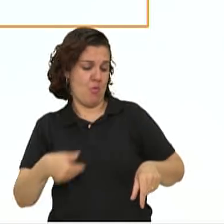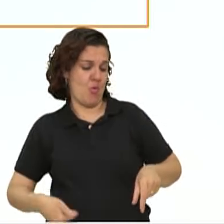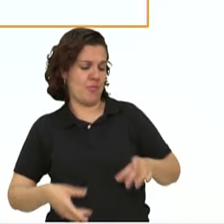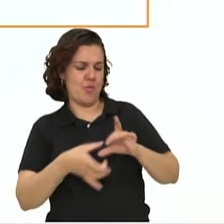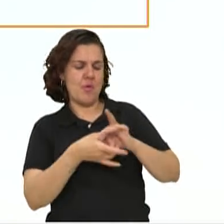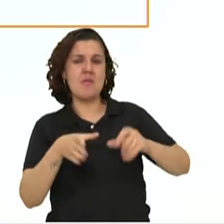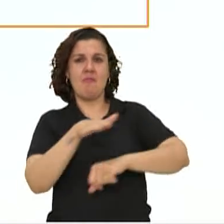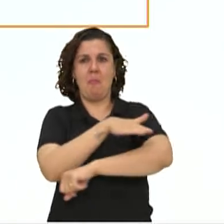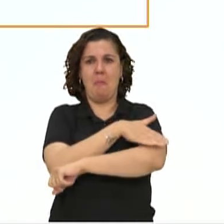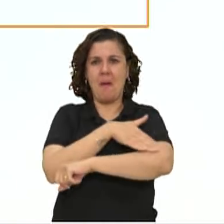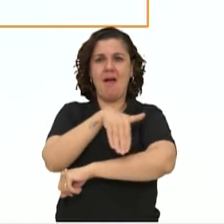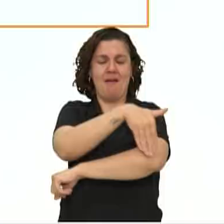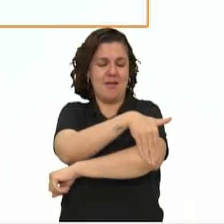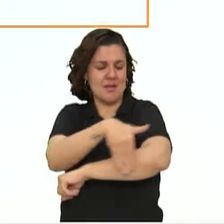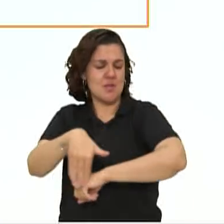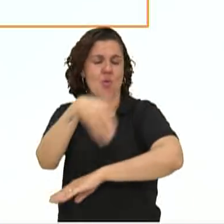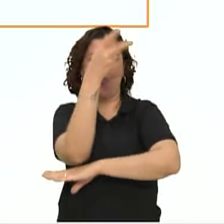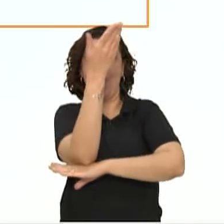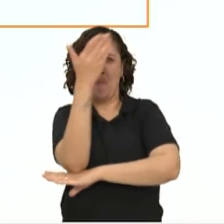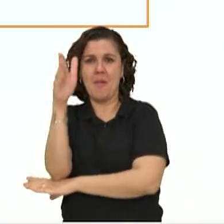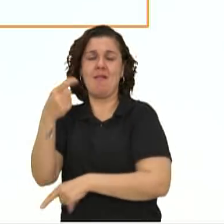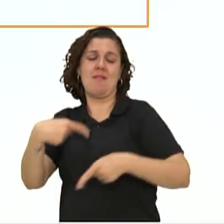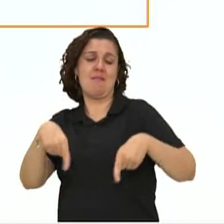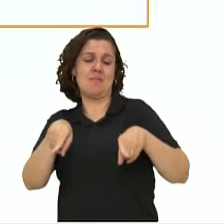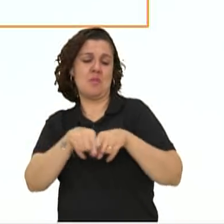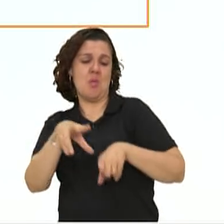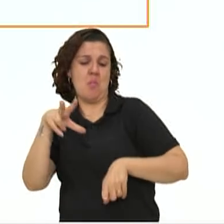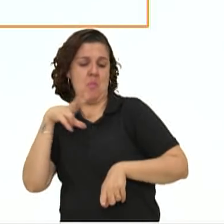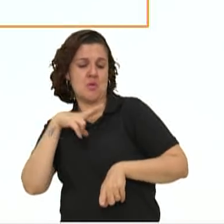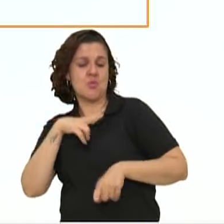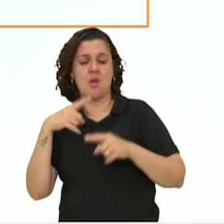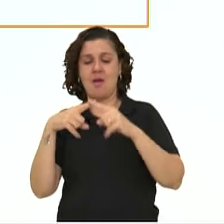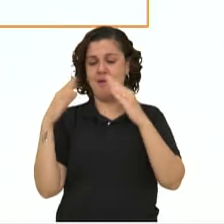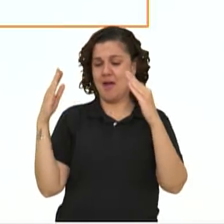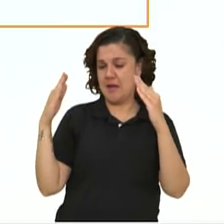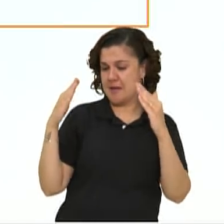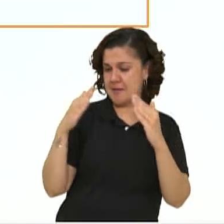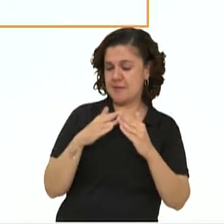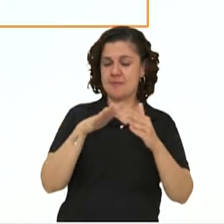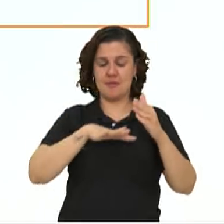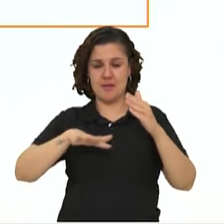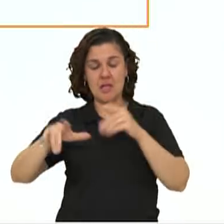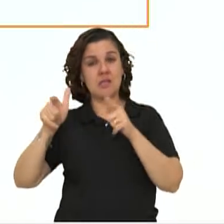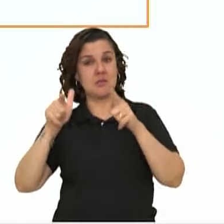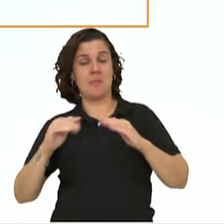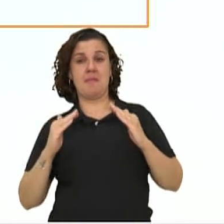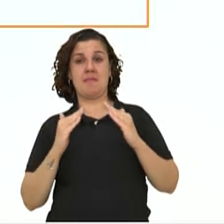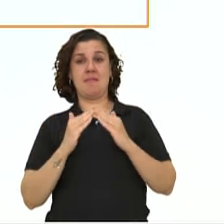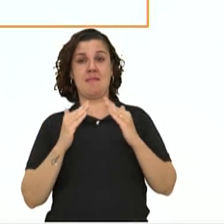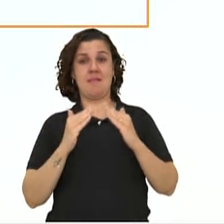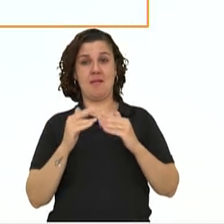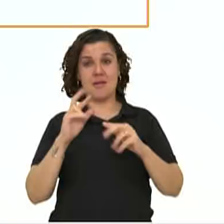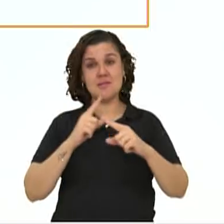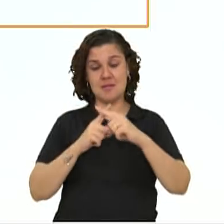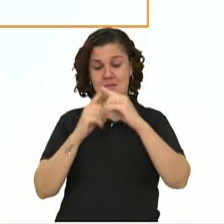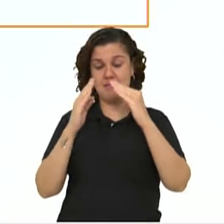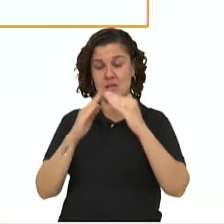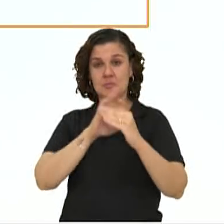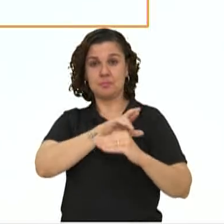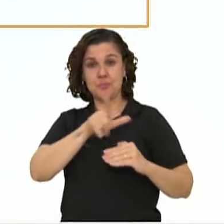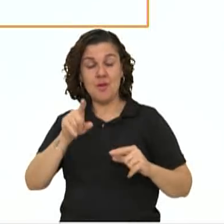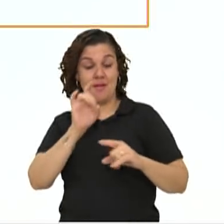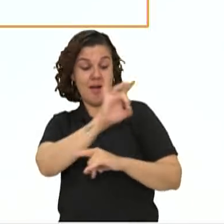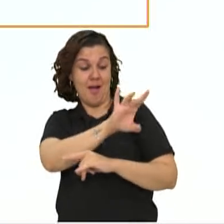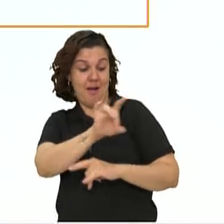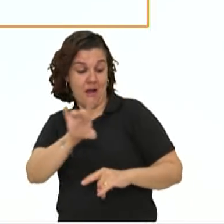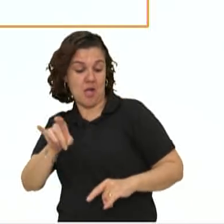seriam as praças, ruas e parques, quanto no privado, templos, igrejas, casas de oração e lares. Mas cada um tendo respeito